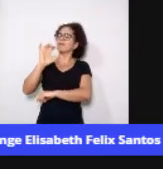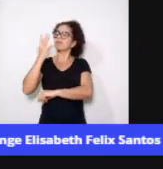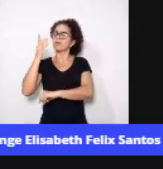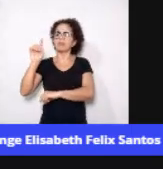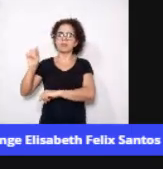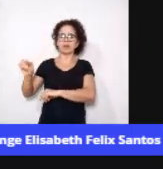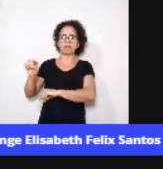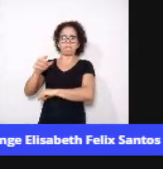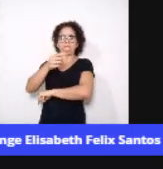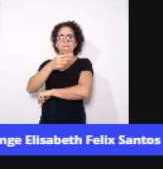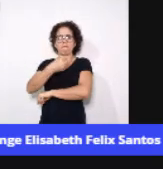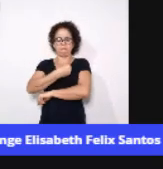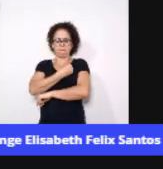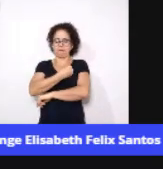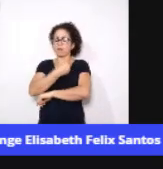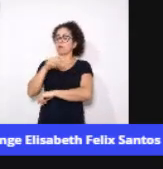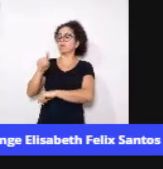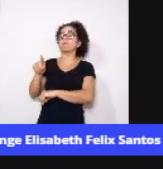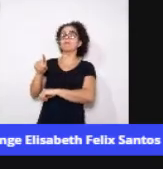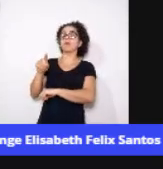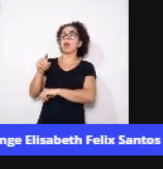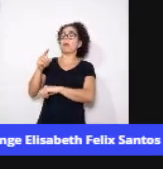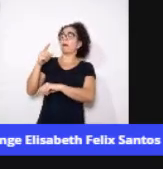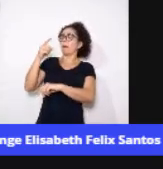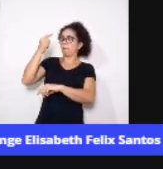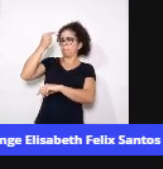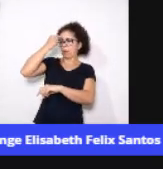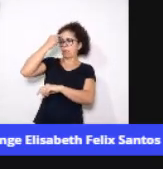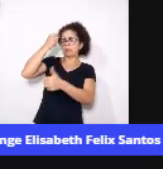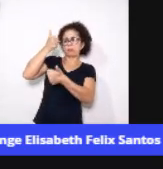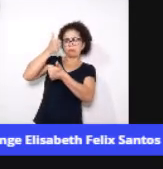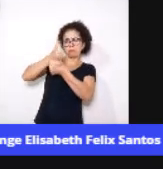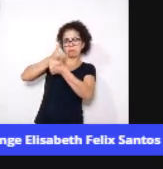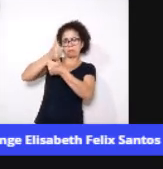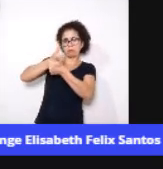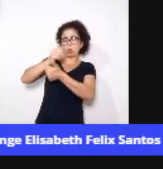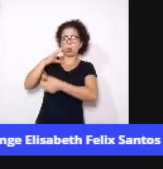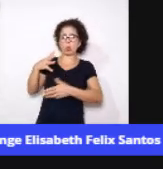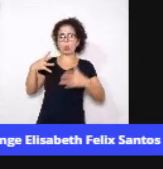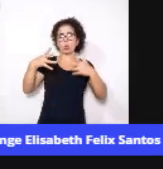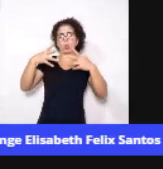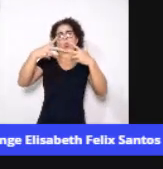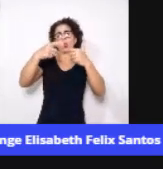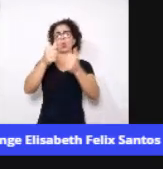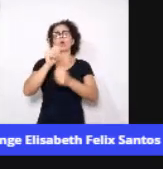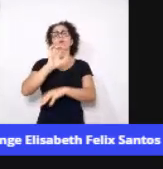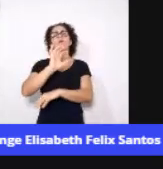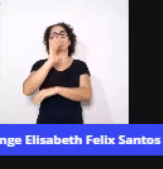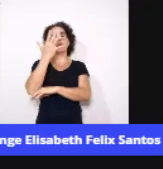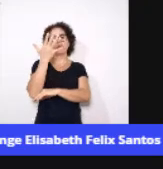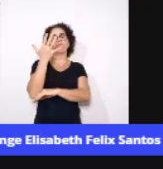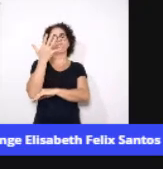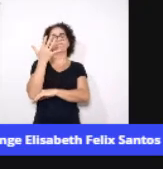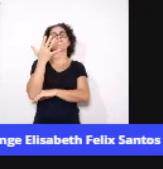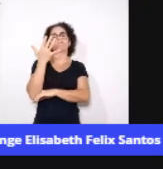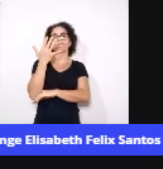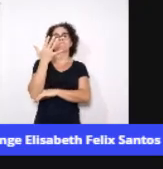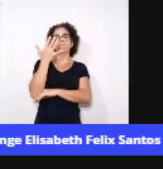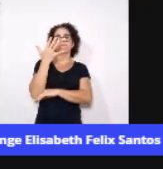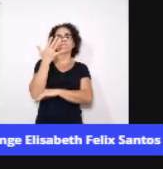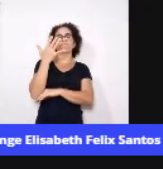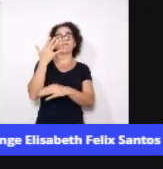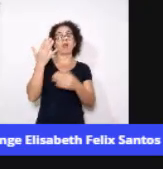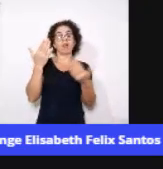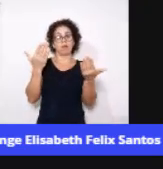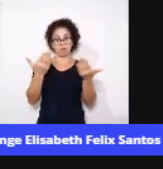nessa parte você pode refletir também sobre tudo que está acontecendo, e isso é muito